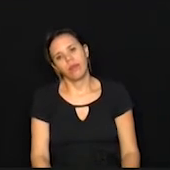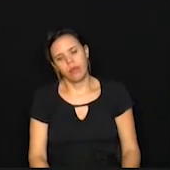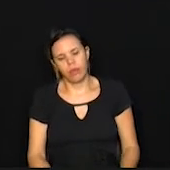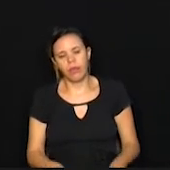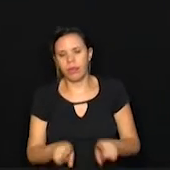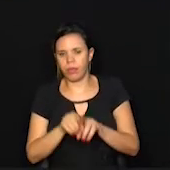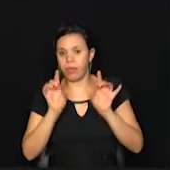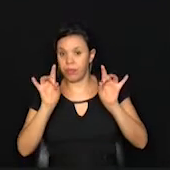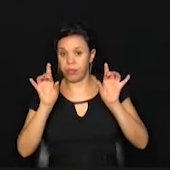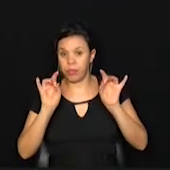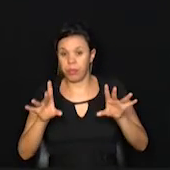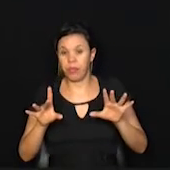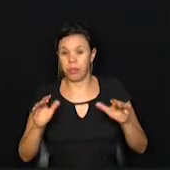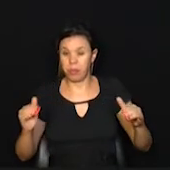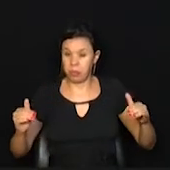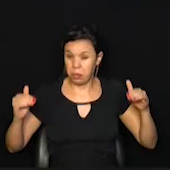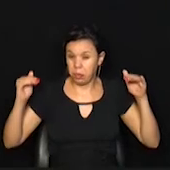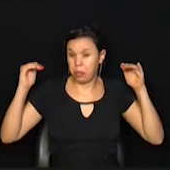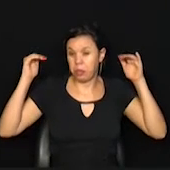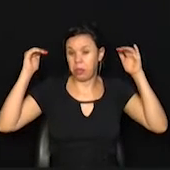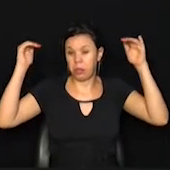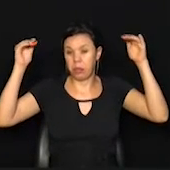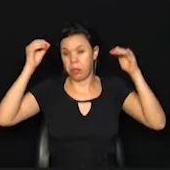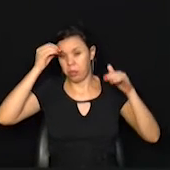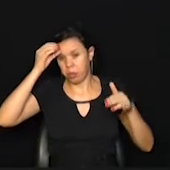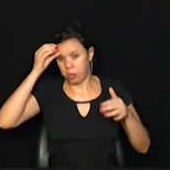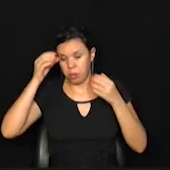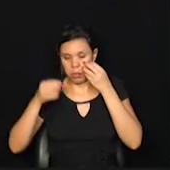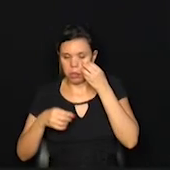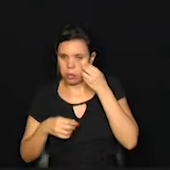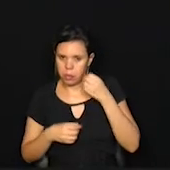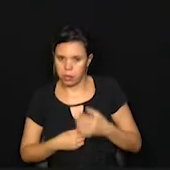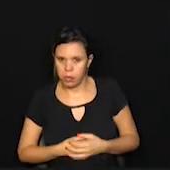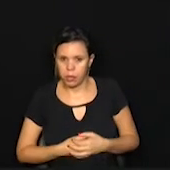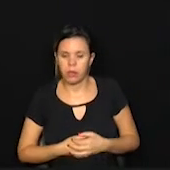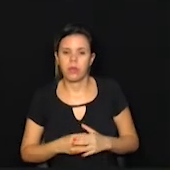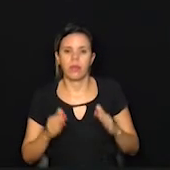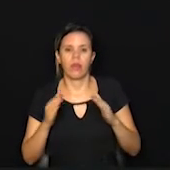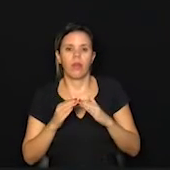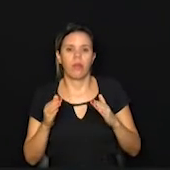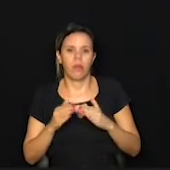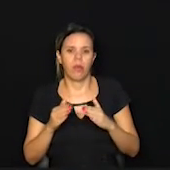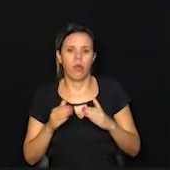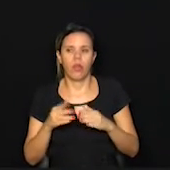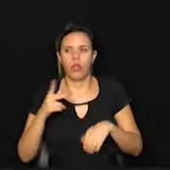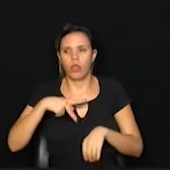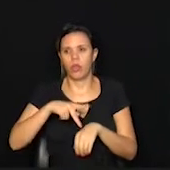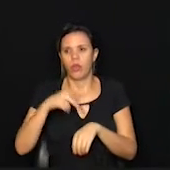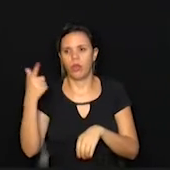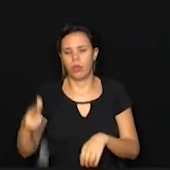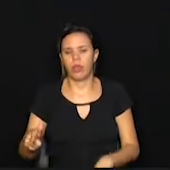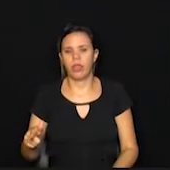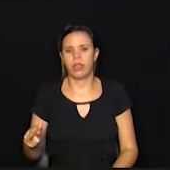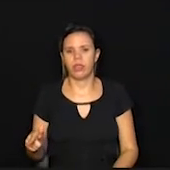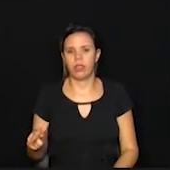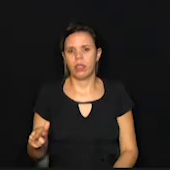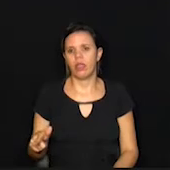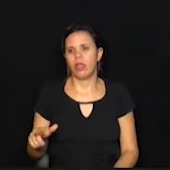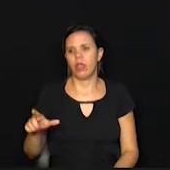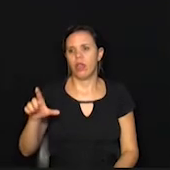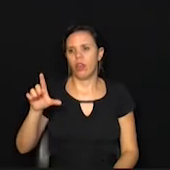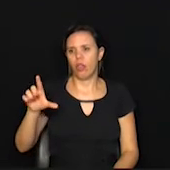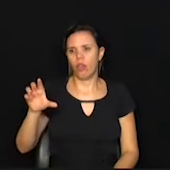icônica imenso dá certo imenso é morou na Tchecoslováquia fez